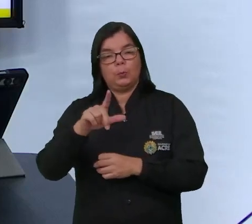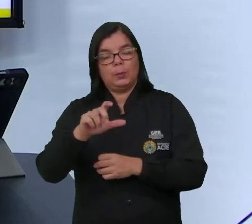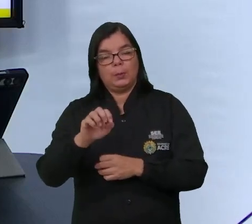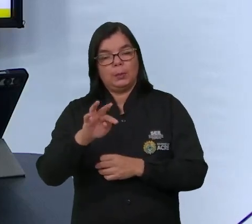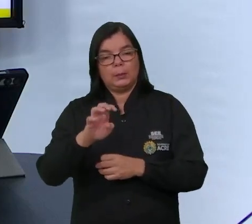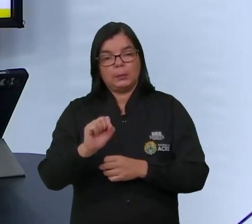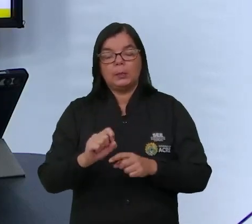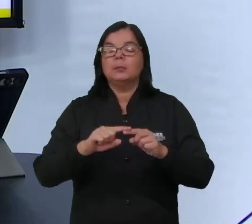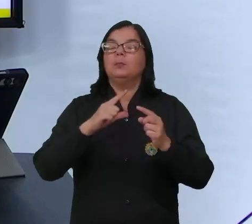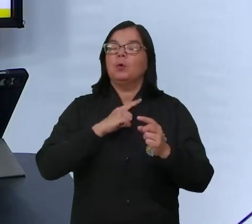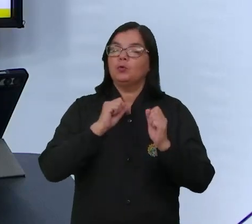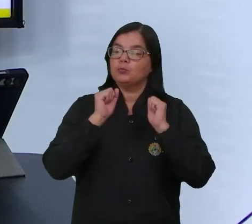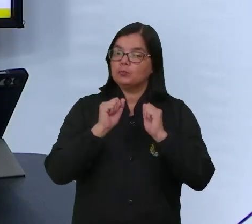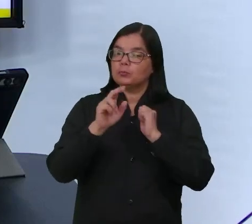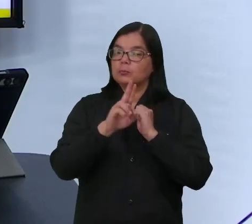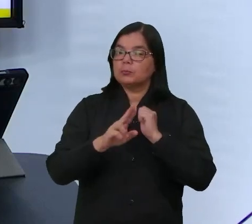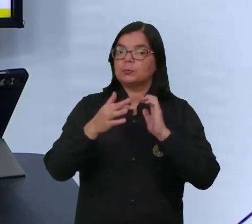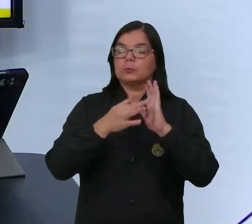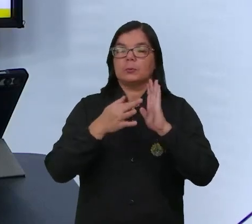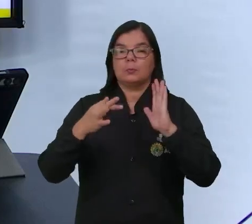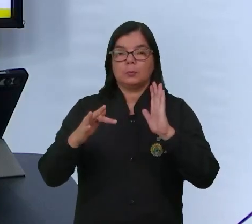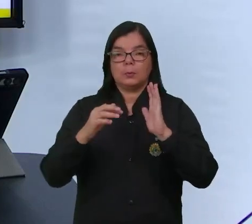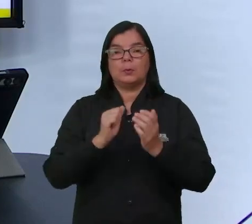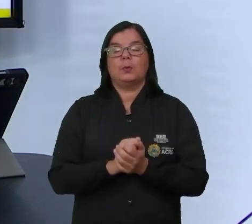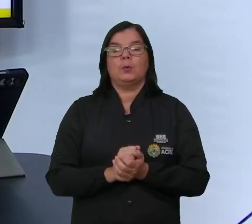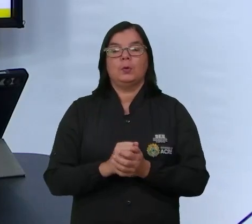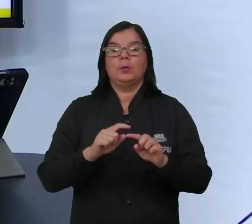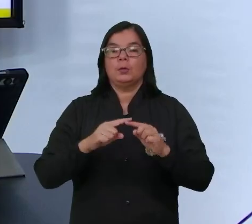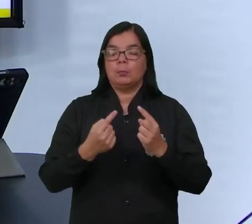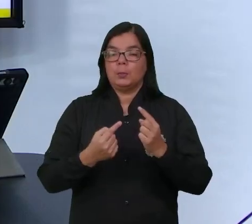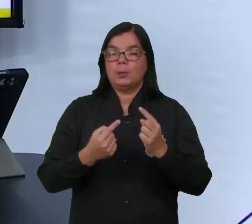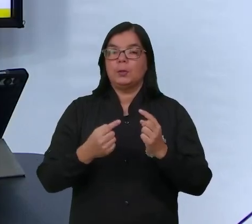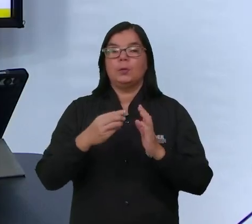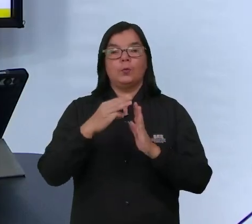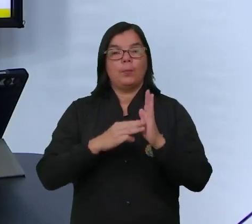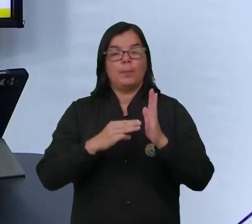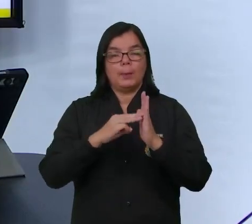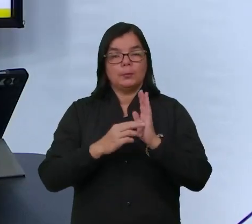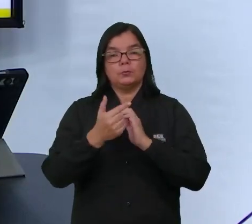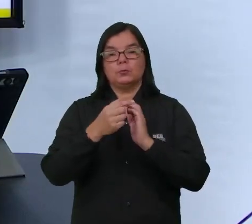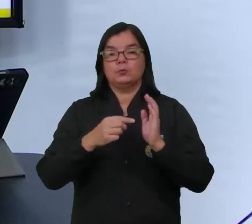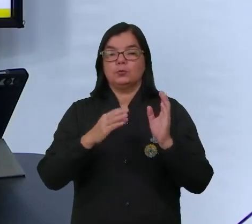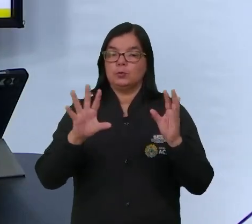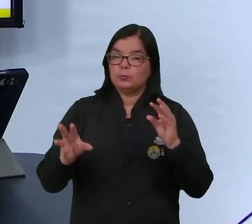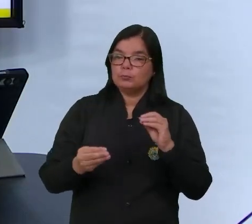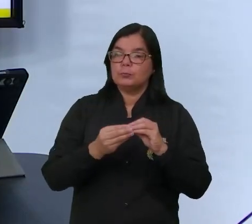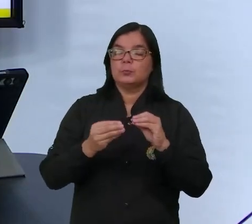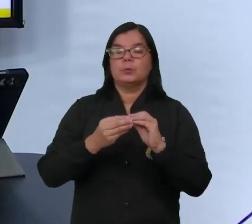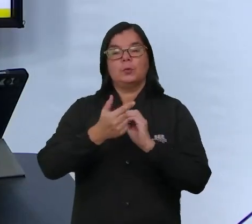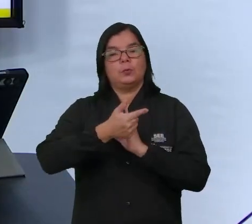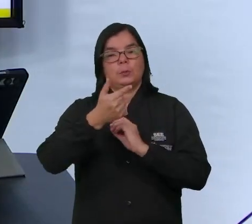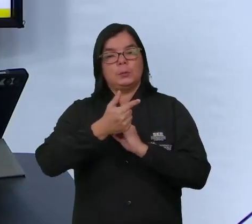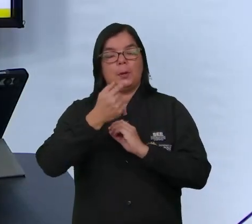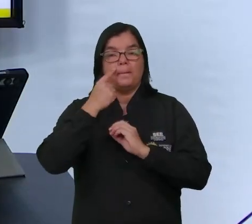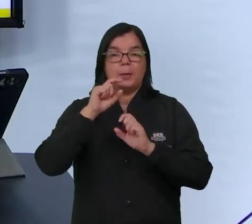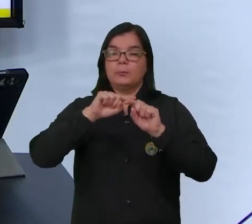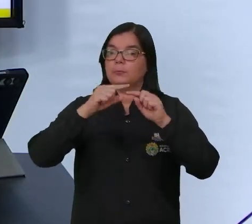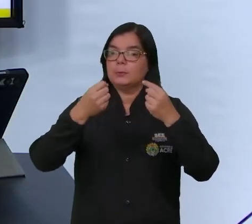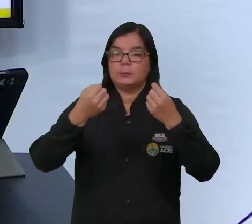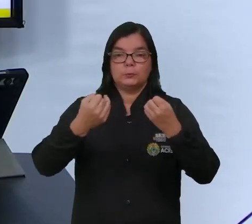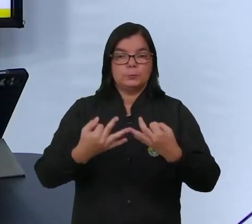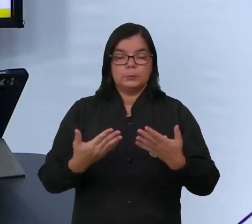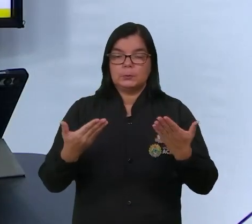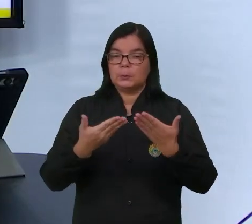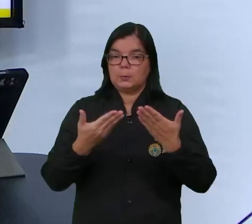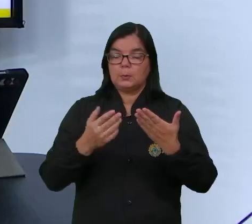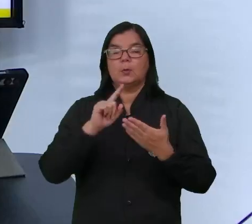maneiras de fazer isso, por exemplo, usando o método de completar quadrado, que eu não vou falar agora, mas eu acho que eu já falei em algum momento. Se eu não